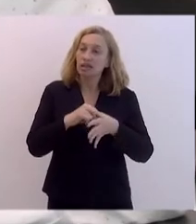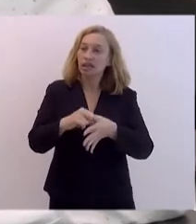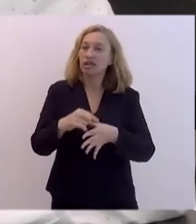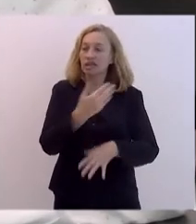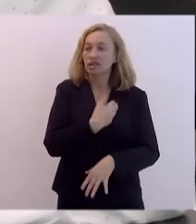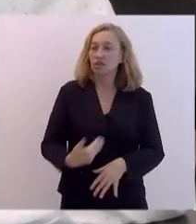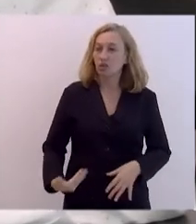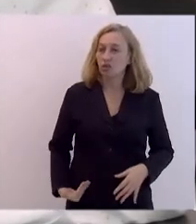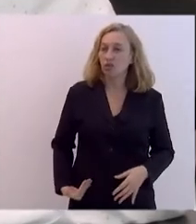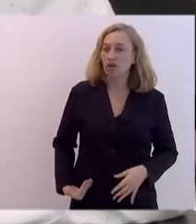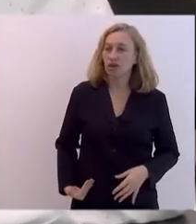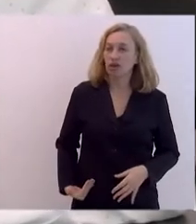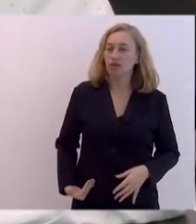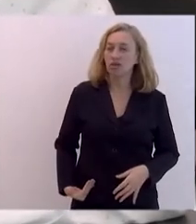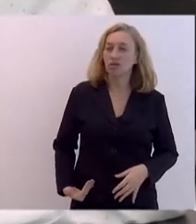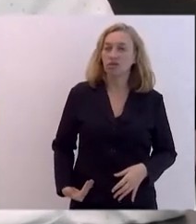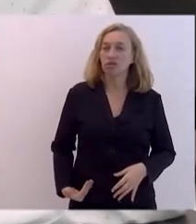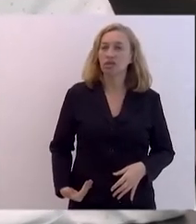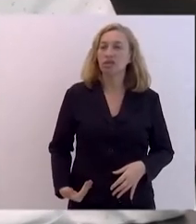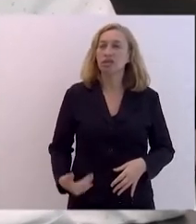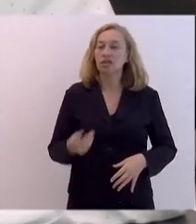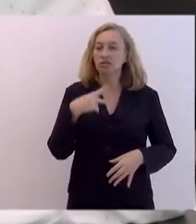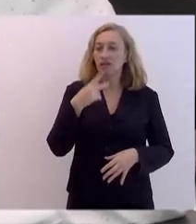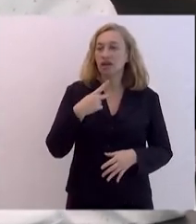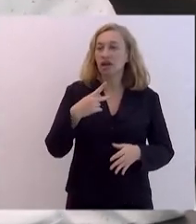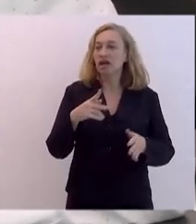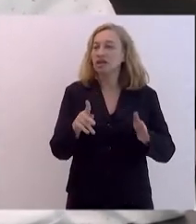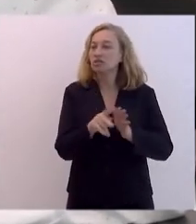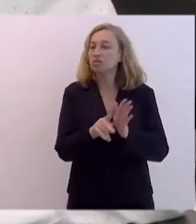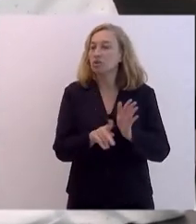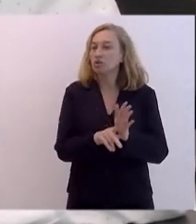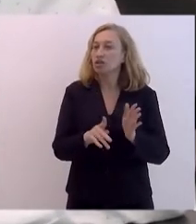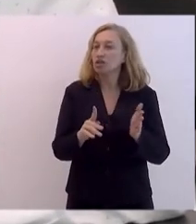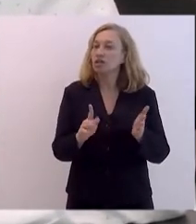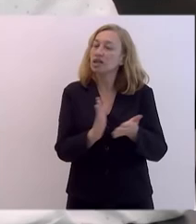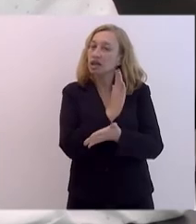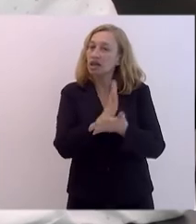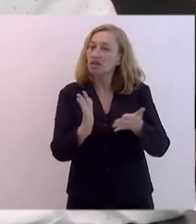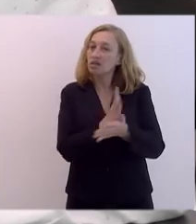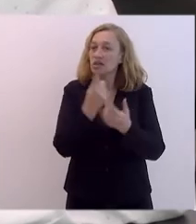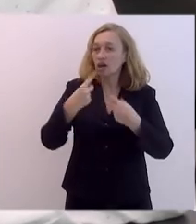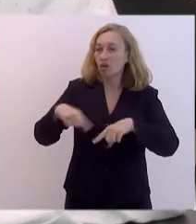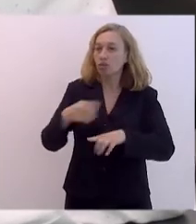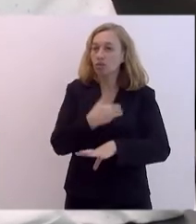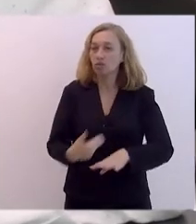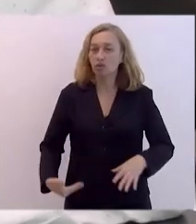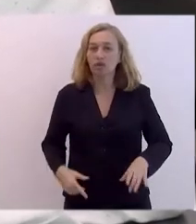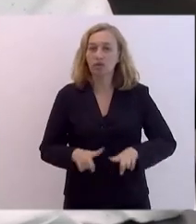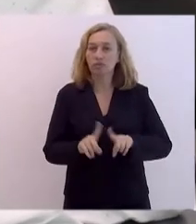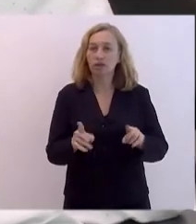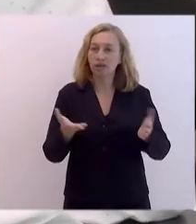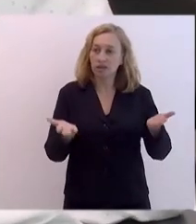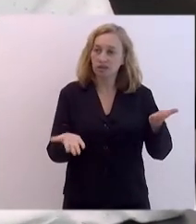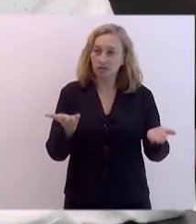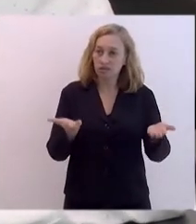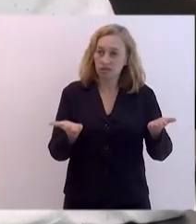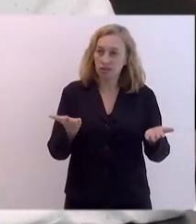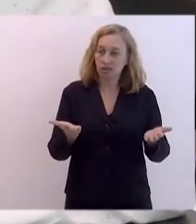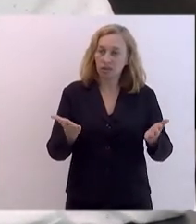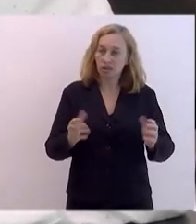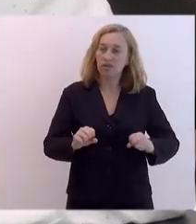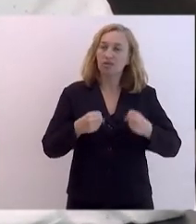governo e tratar de projetos que muitas vezes são críticos ao governo, mas com imparcialidade. Então, está aqui, eu também